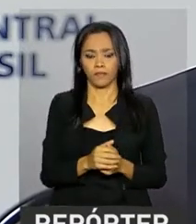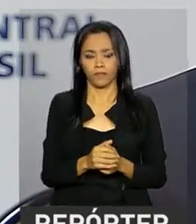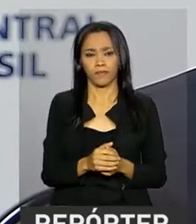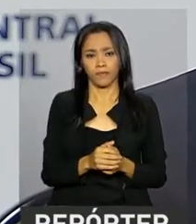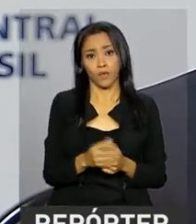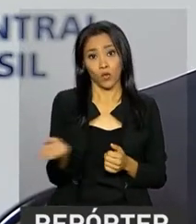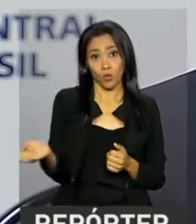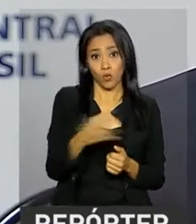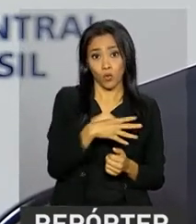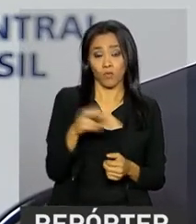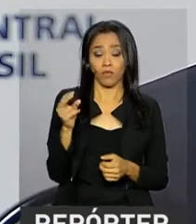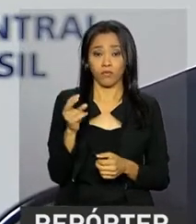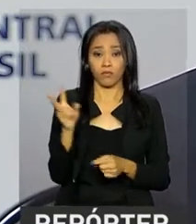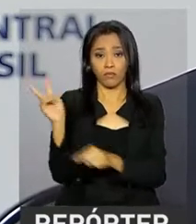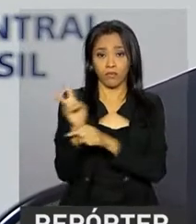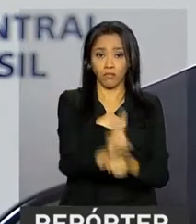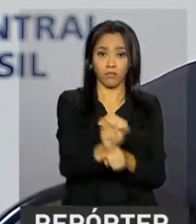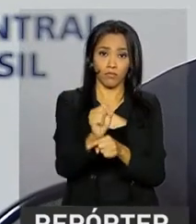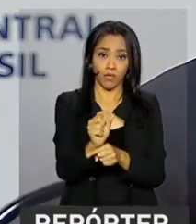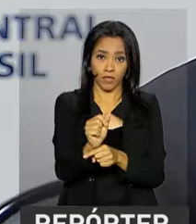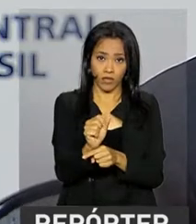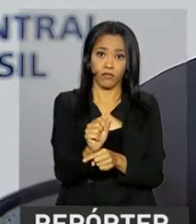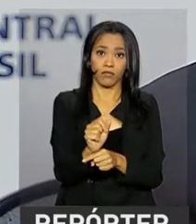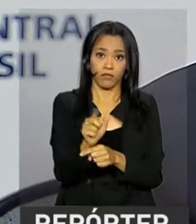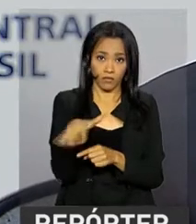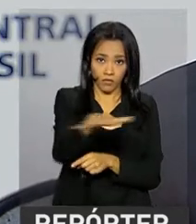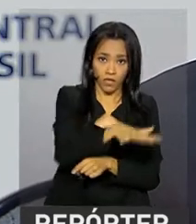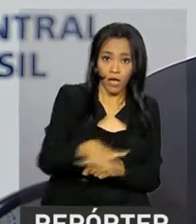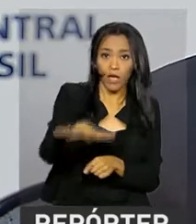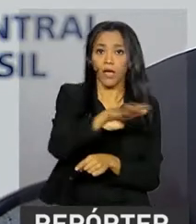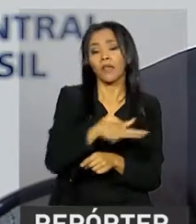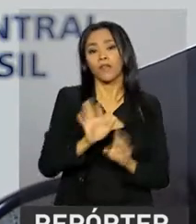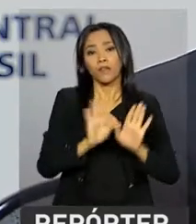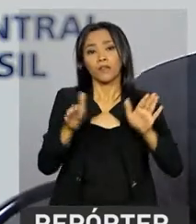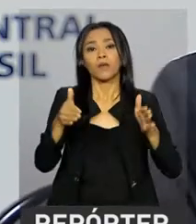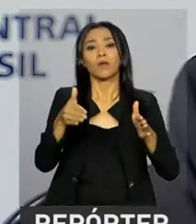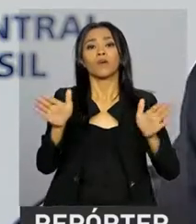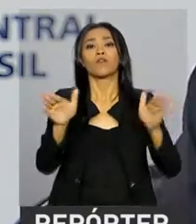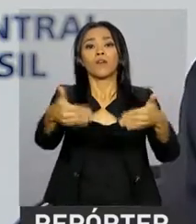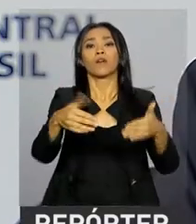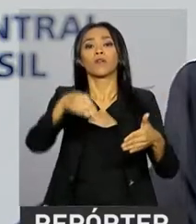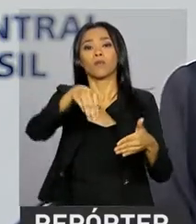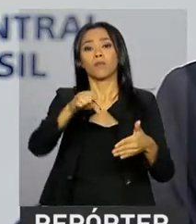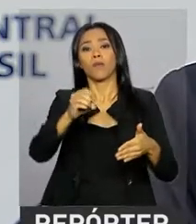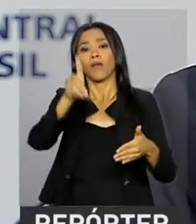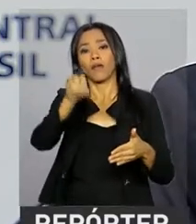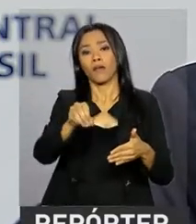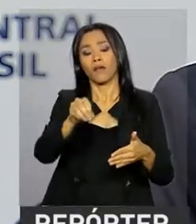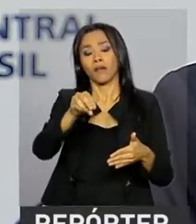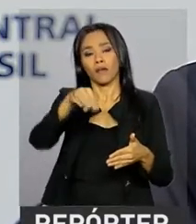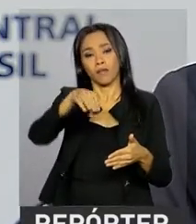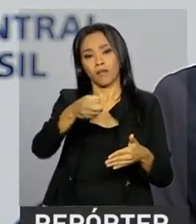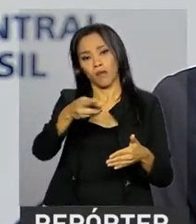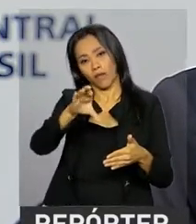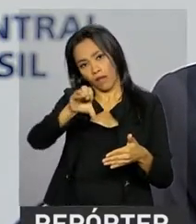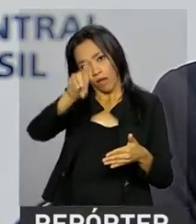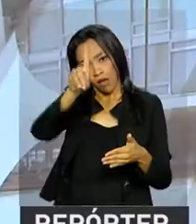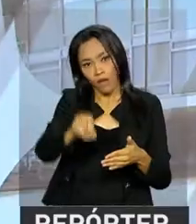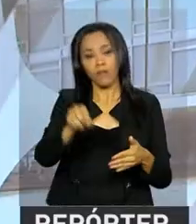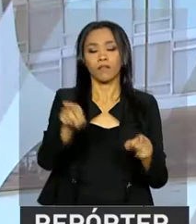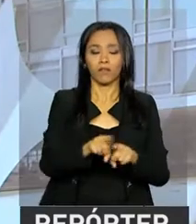os novos empréstimos mais relacionados com o mercado e de uma forma muito mais